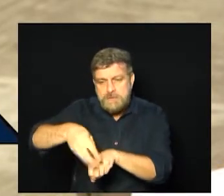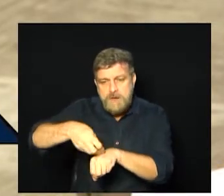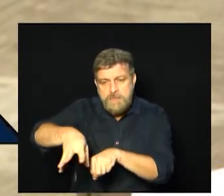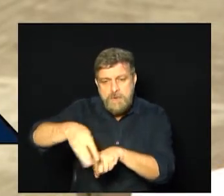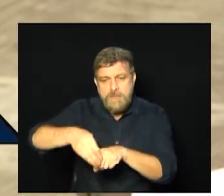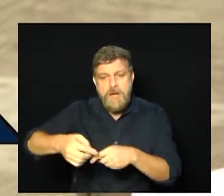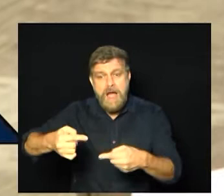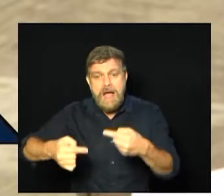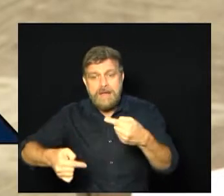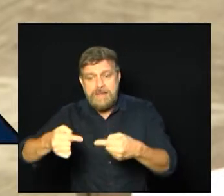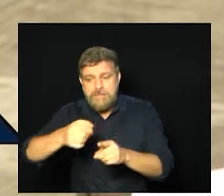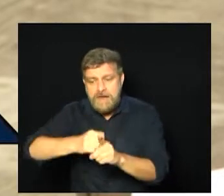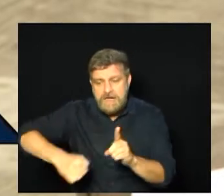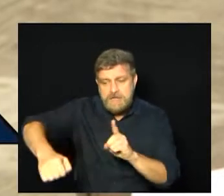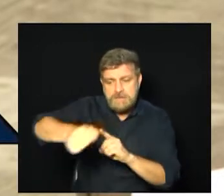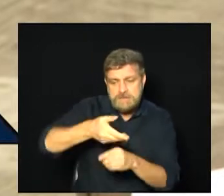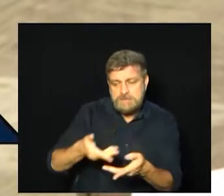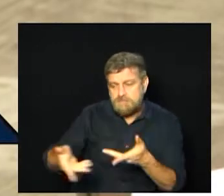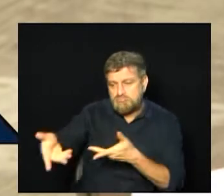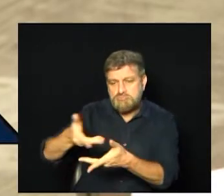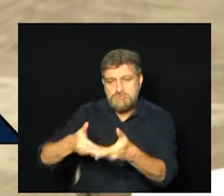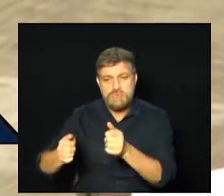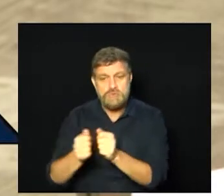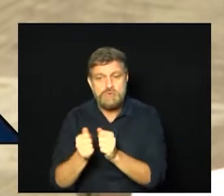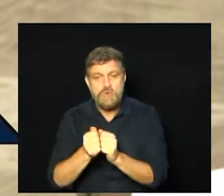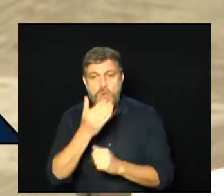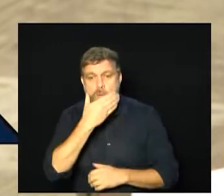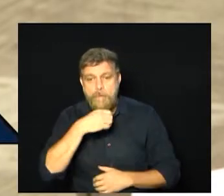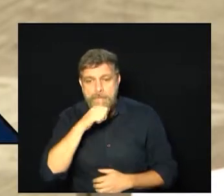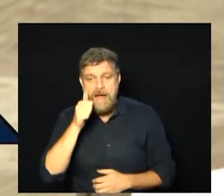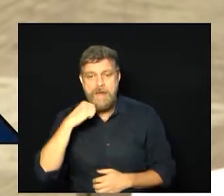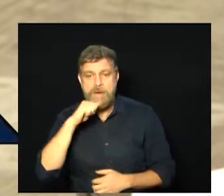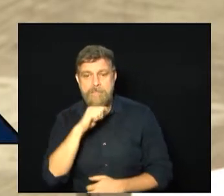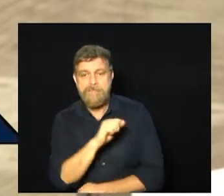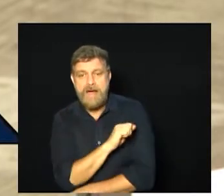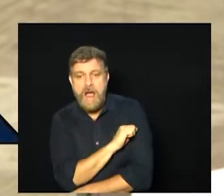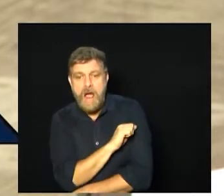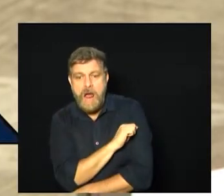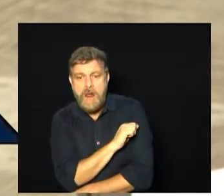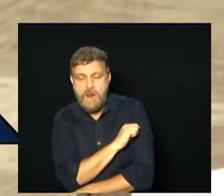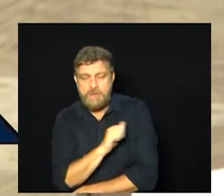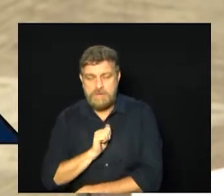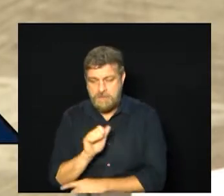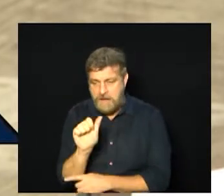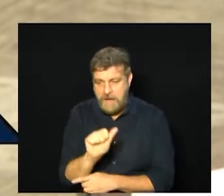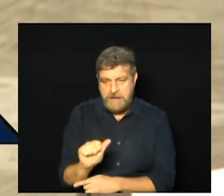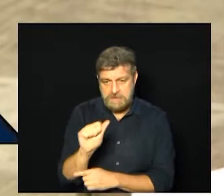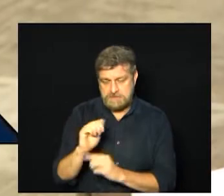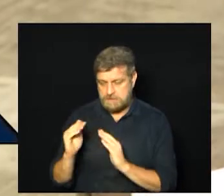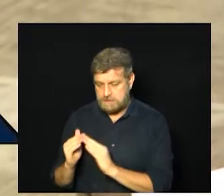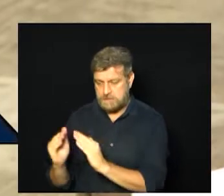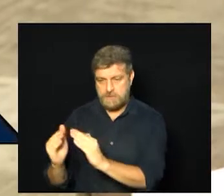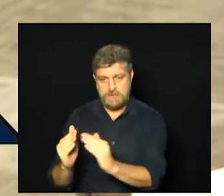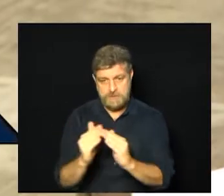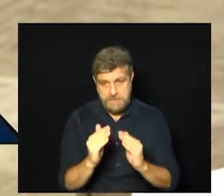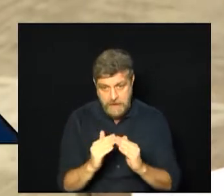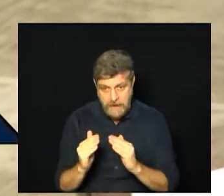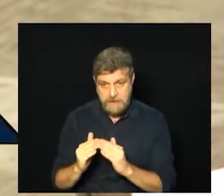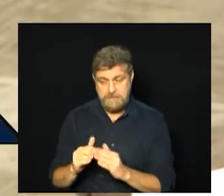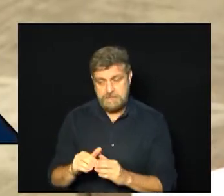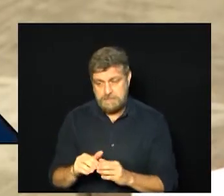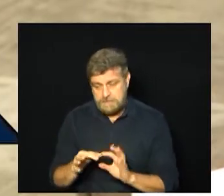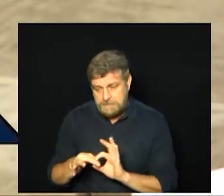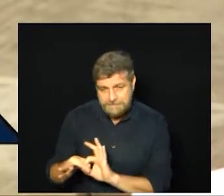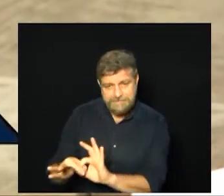Debate com a sociedade, com os pais, dos alunos, com as associações de moradores nos bairros, envolvendo